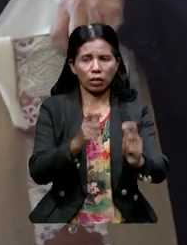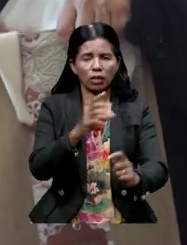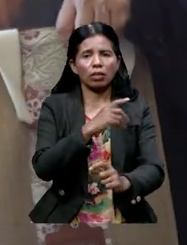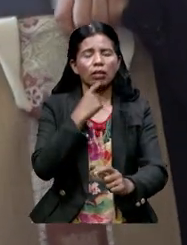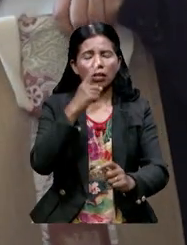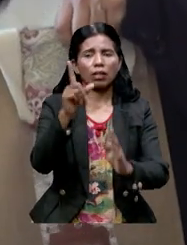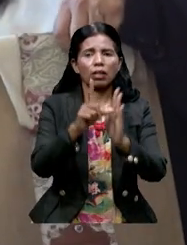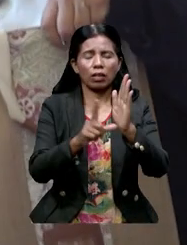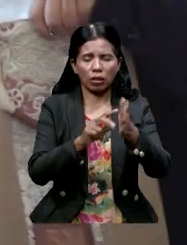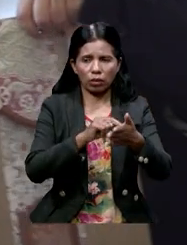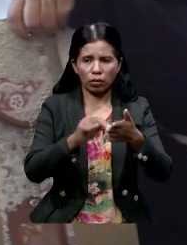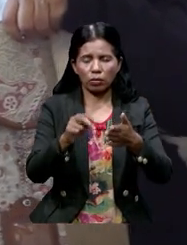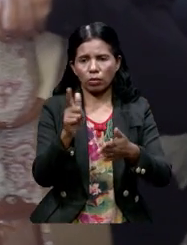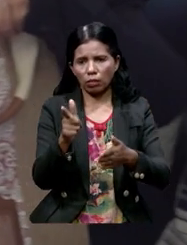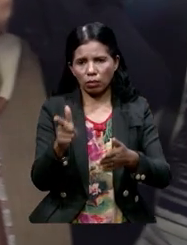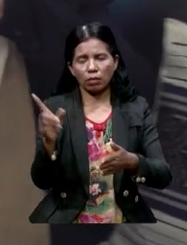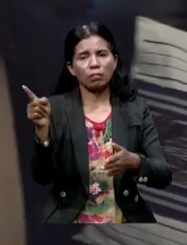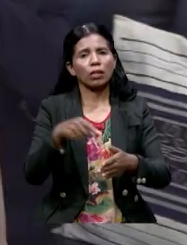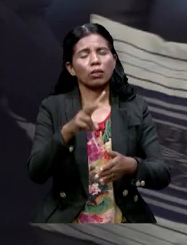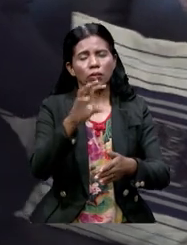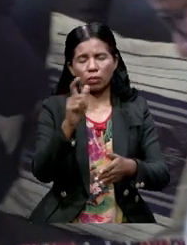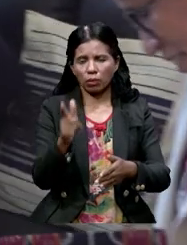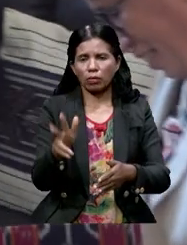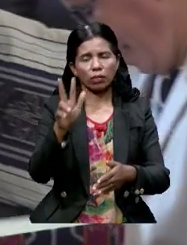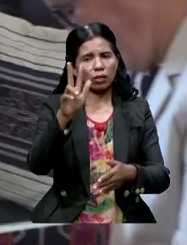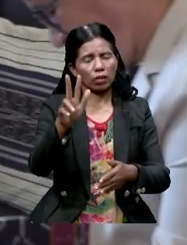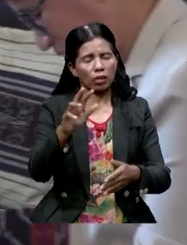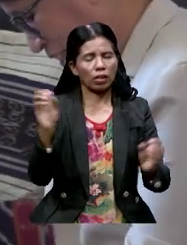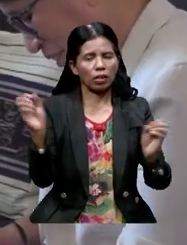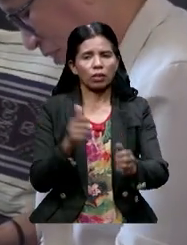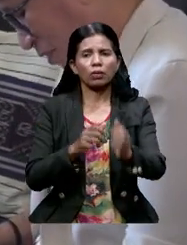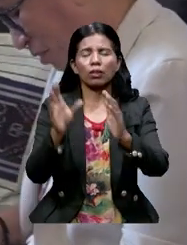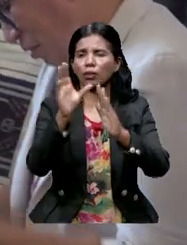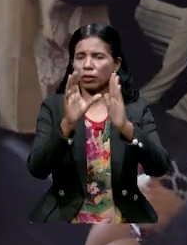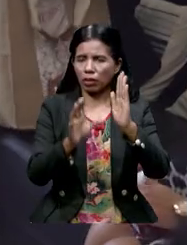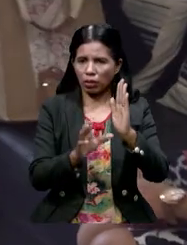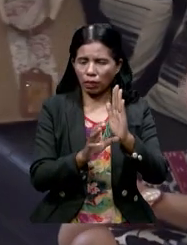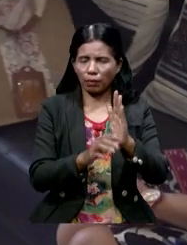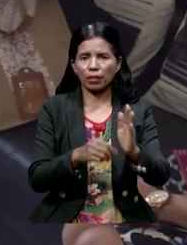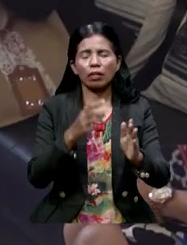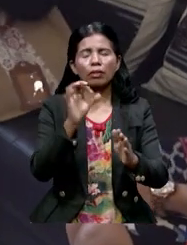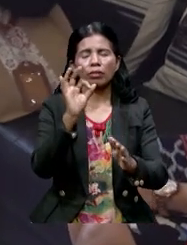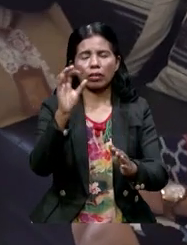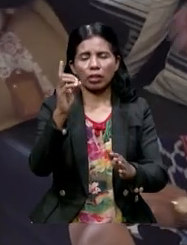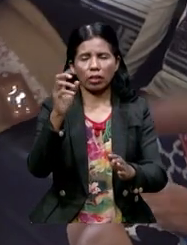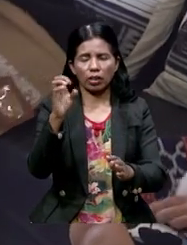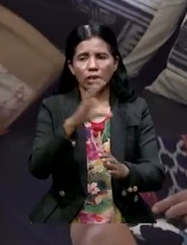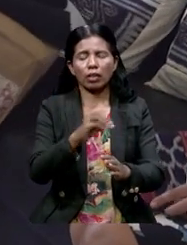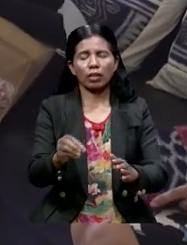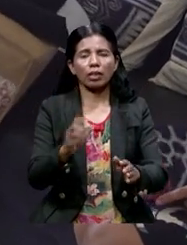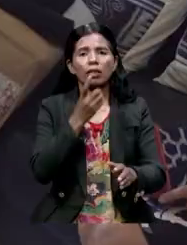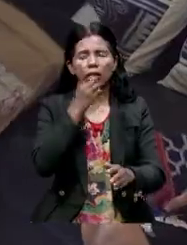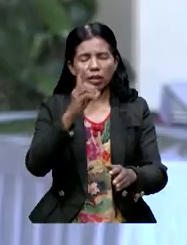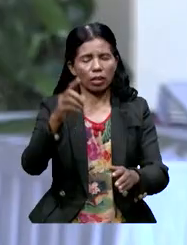considera lei número ronulo, barra ringro non recintolo, ne, inconstitucional. O questão, ne, Fernanda Laia declara, ne a parte se analisa lei,